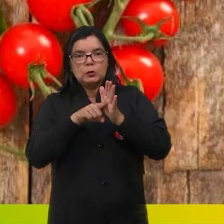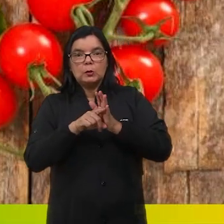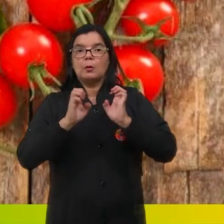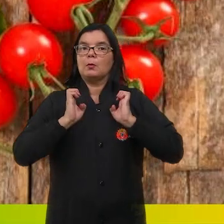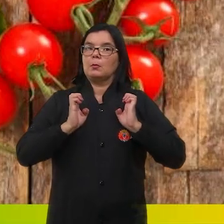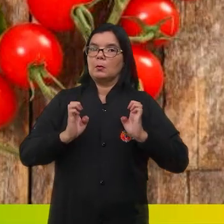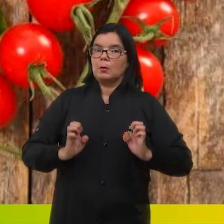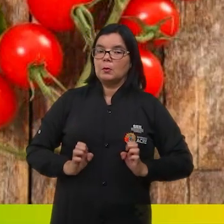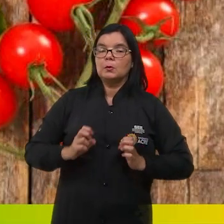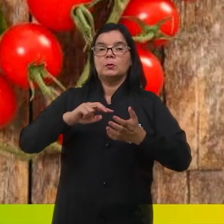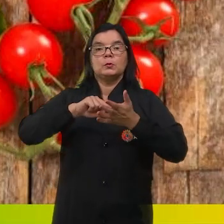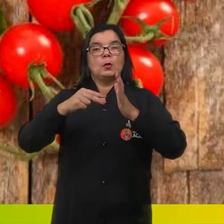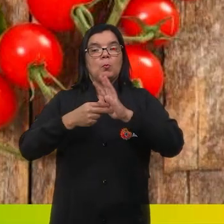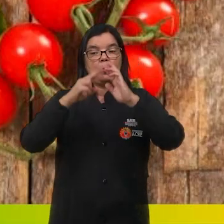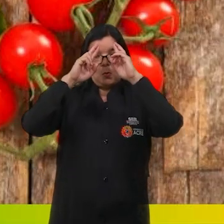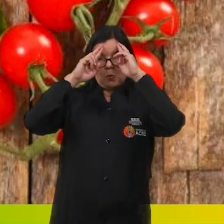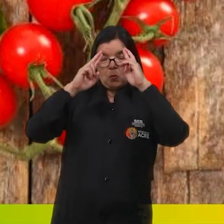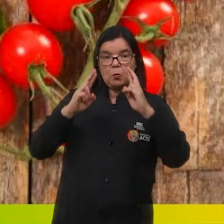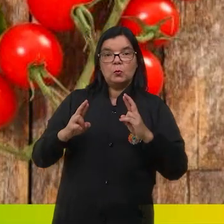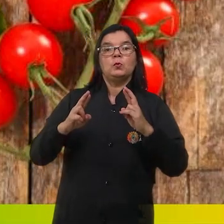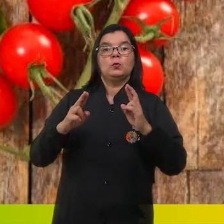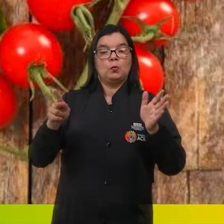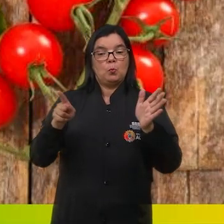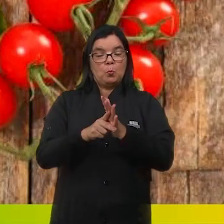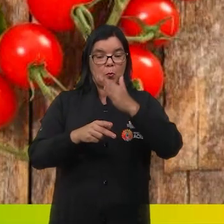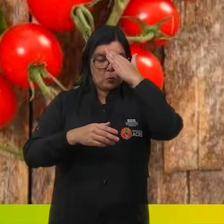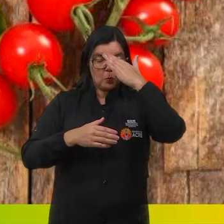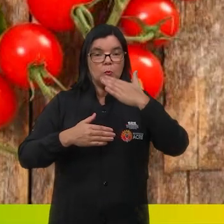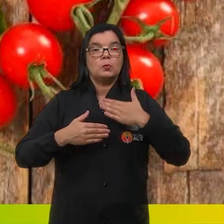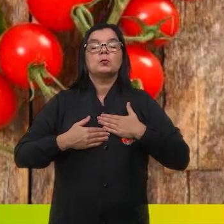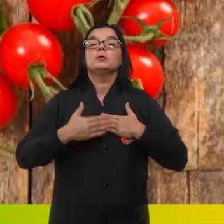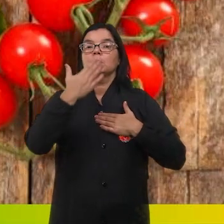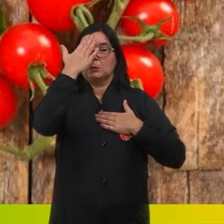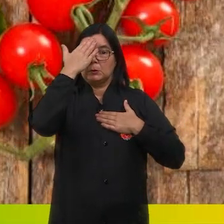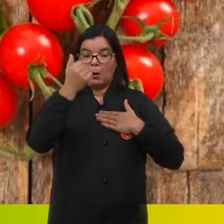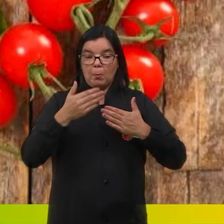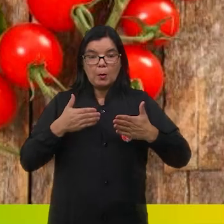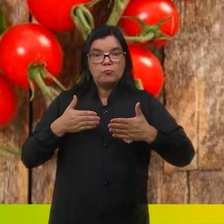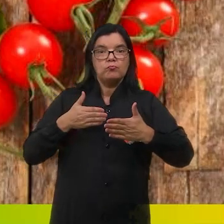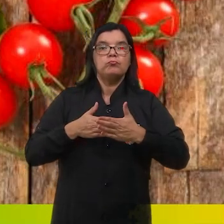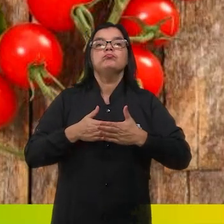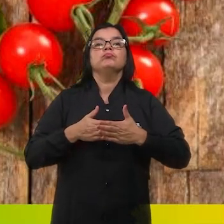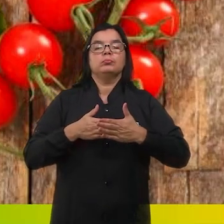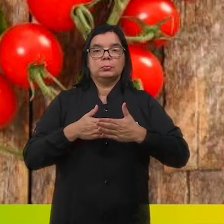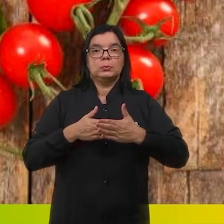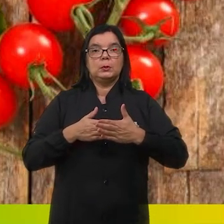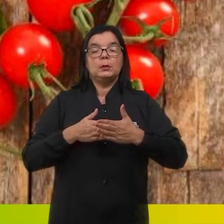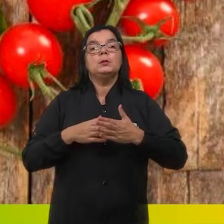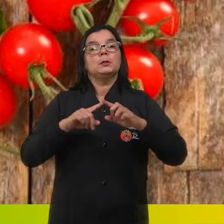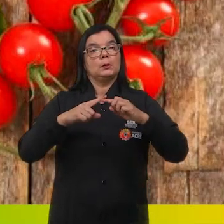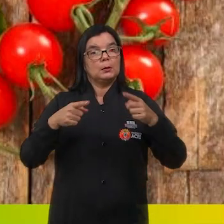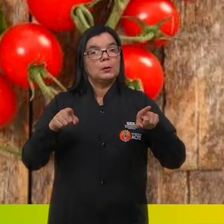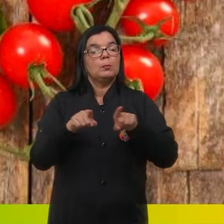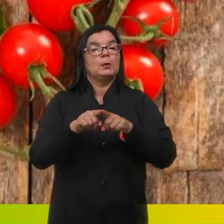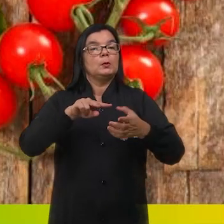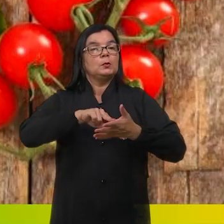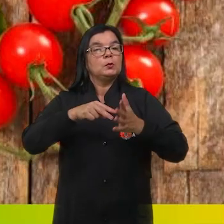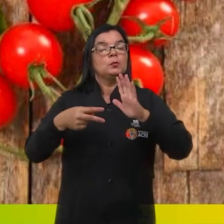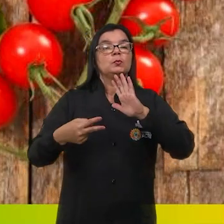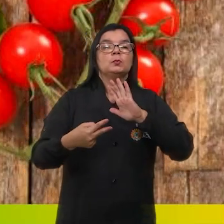ética. Significa respeitar o próprio corpo, reconhecendo seus limites e sua singularidade.